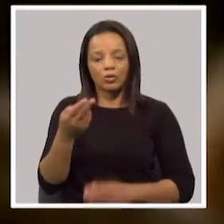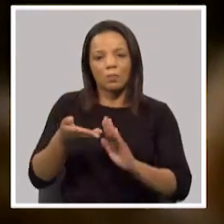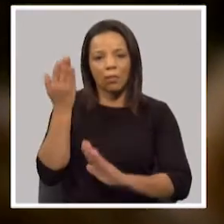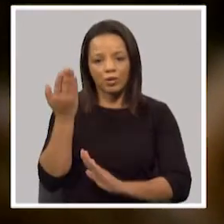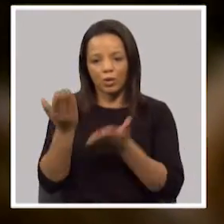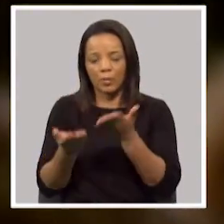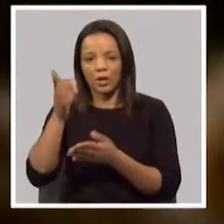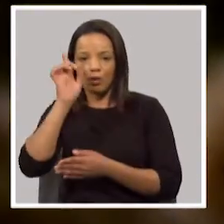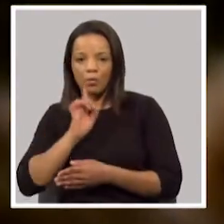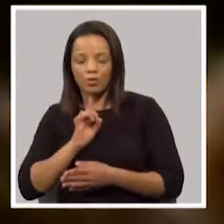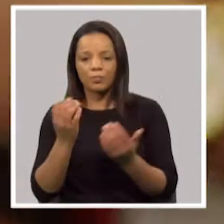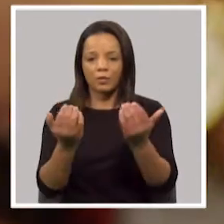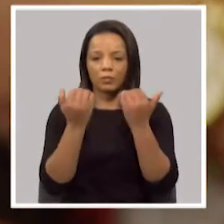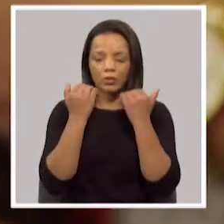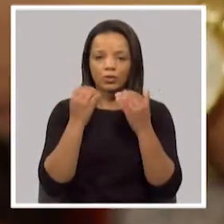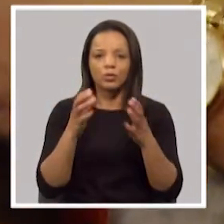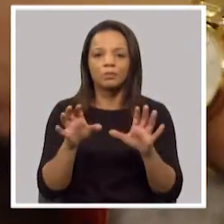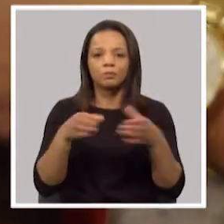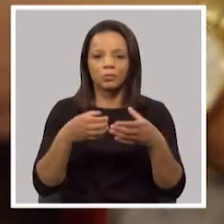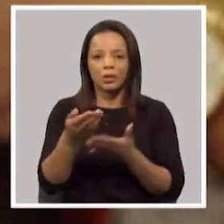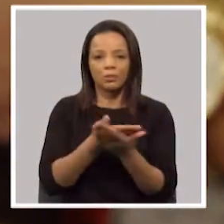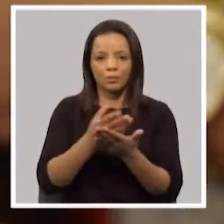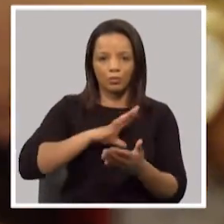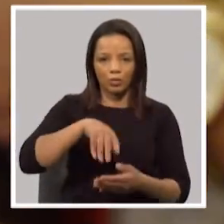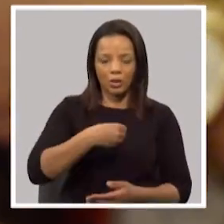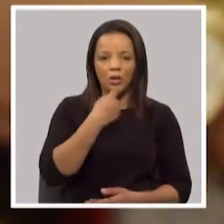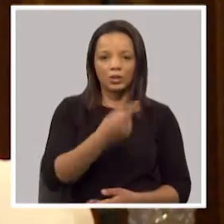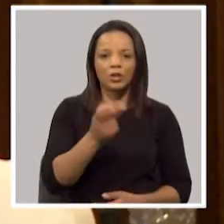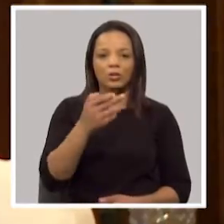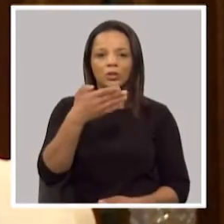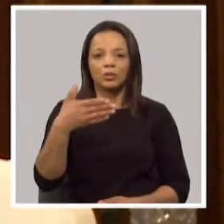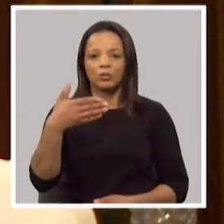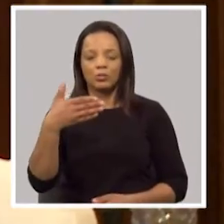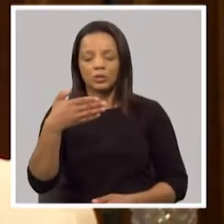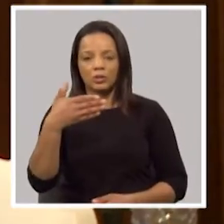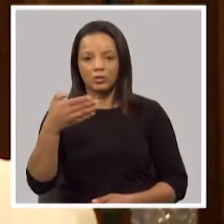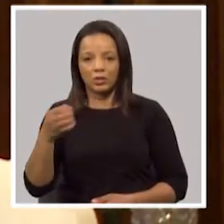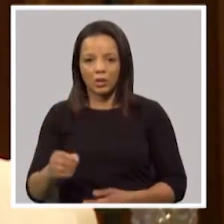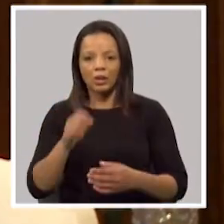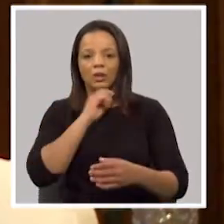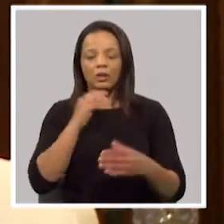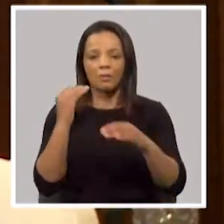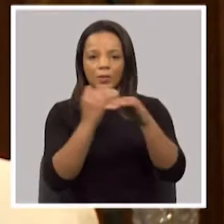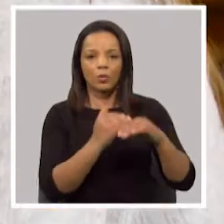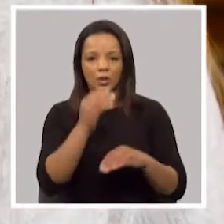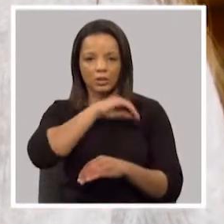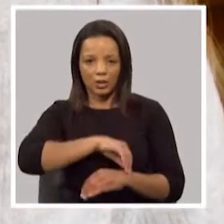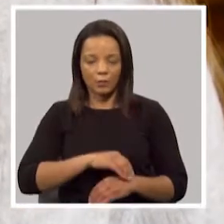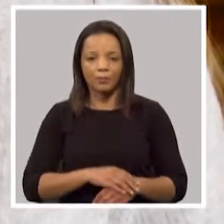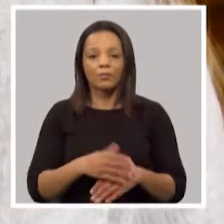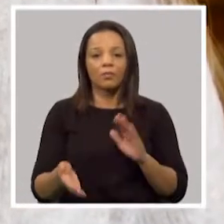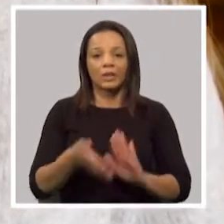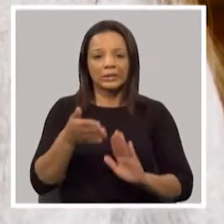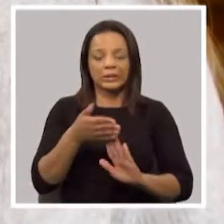por mês do que as mulheres. Dados do Fórum Económico Mundial dizem que são precisos 170 anos para alcançar a igualdade de salário.